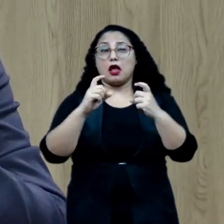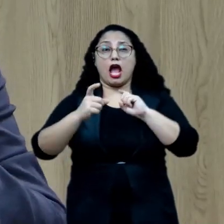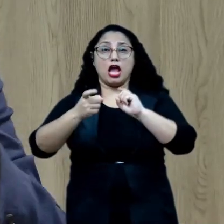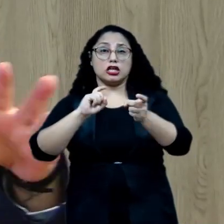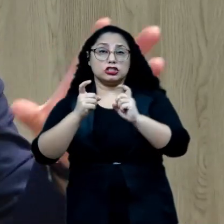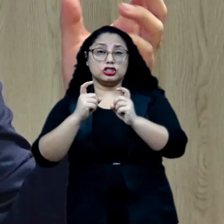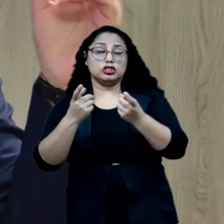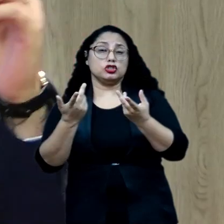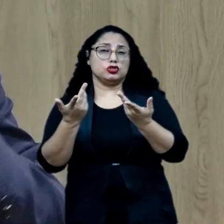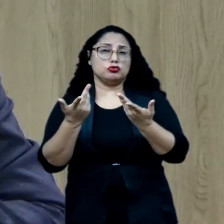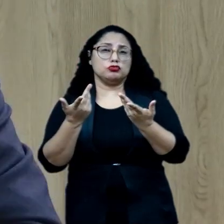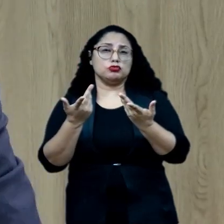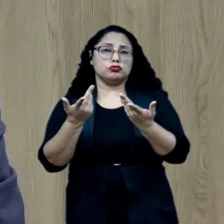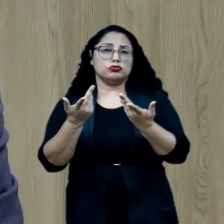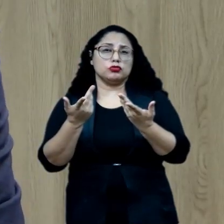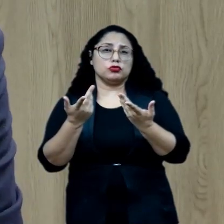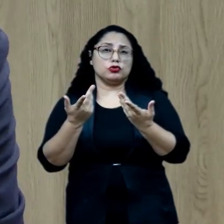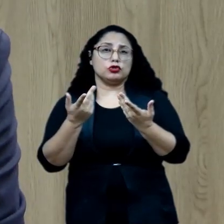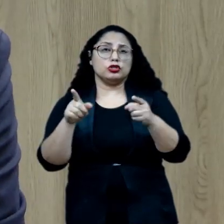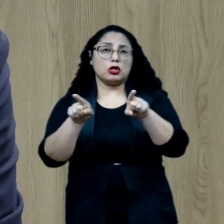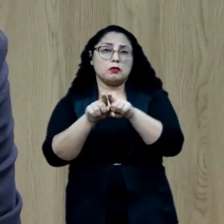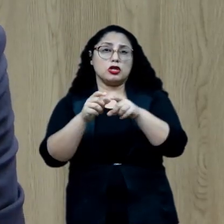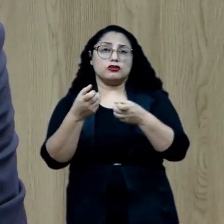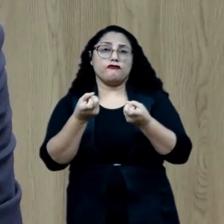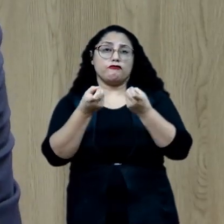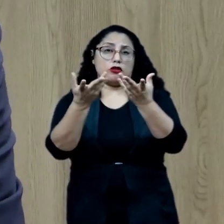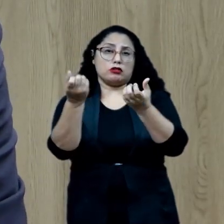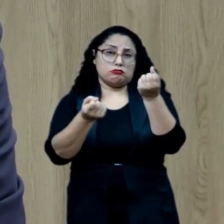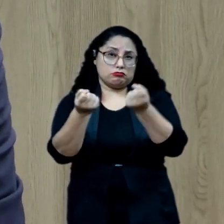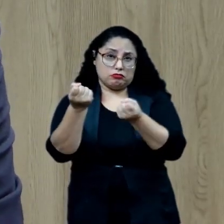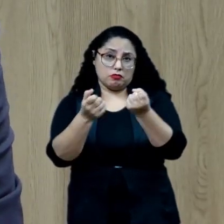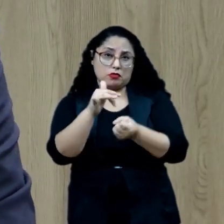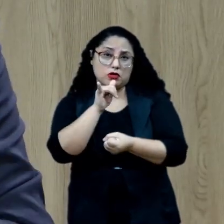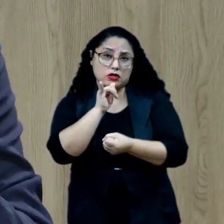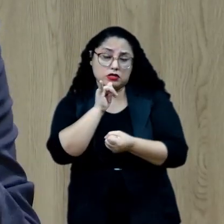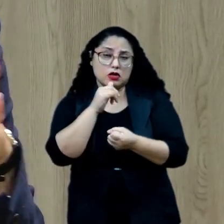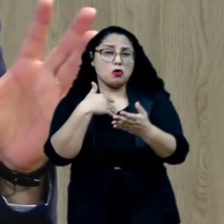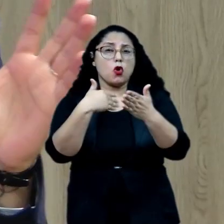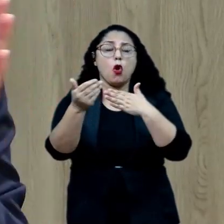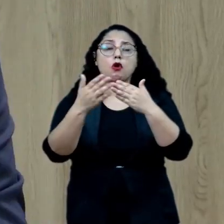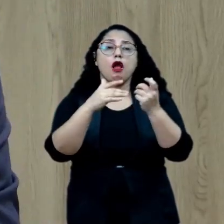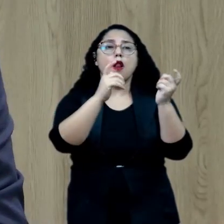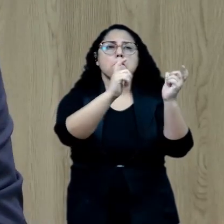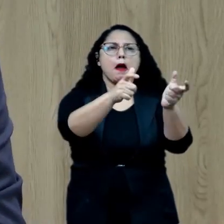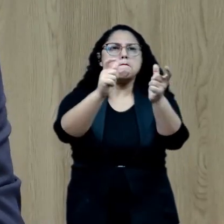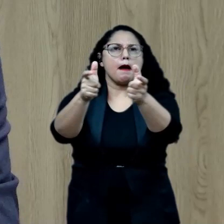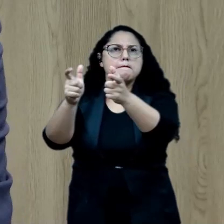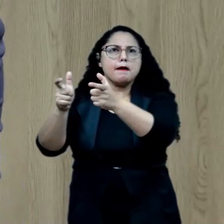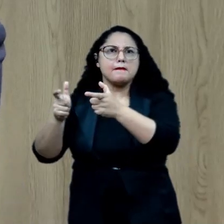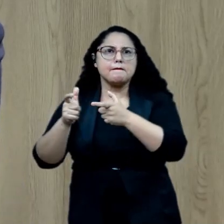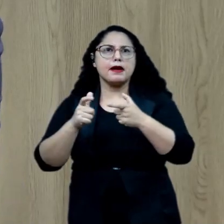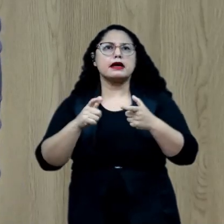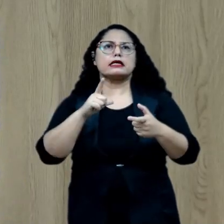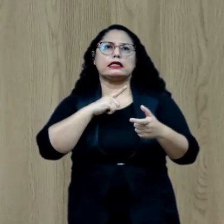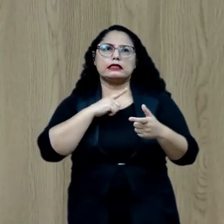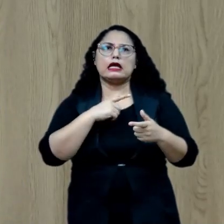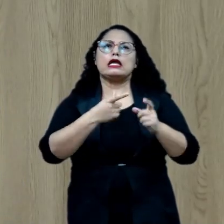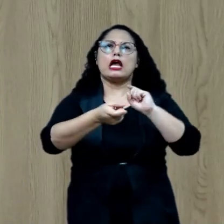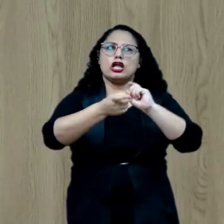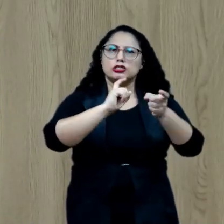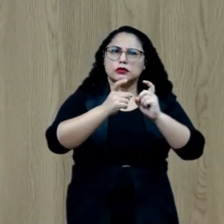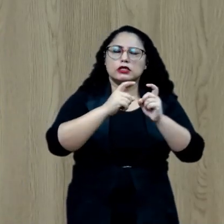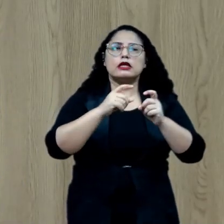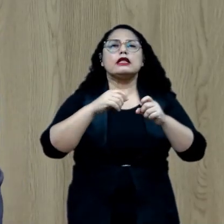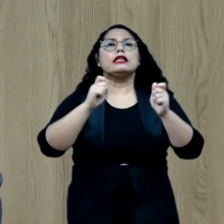administrativa de uma rede de concessionárias, por exemplo. Então, em qualquer canto que tenha demanda